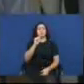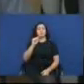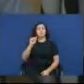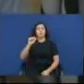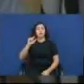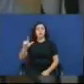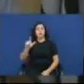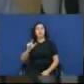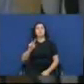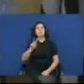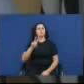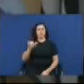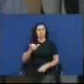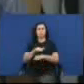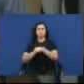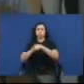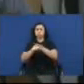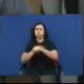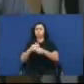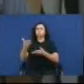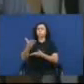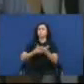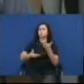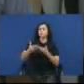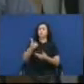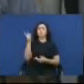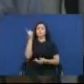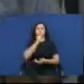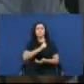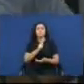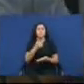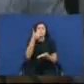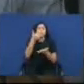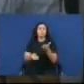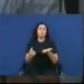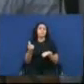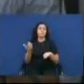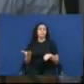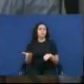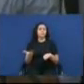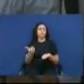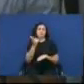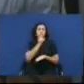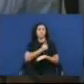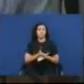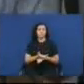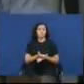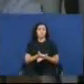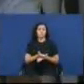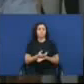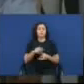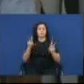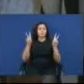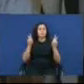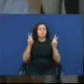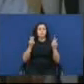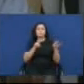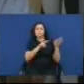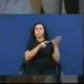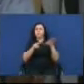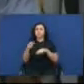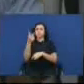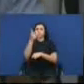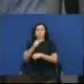aliás, vai negociar essa área para recuperar o recurso perdido, o dinheiro perdido. Eu tenho tratado desse assunto toda